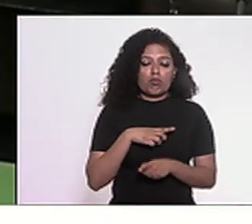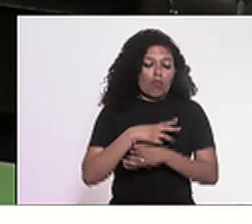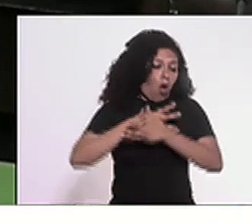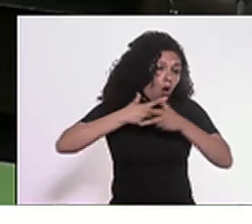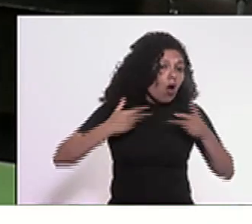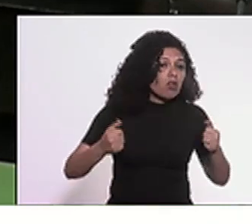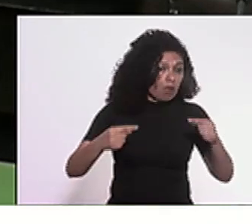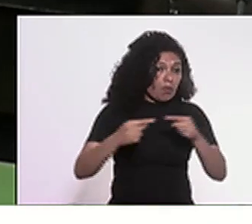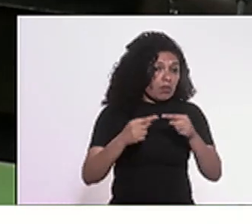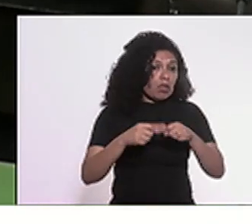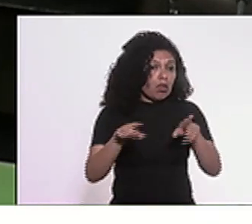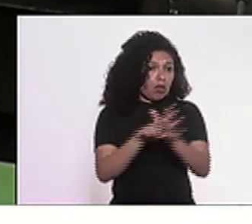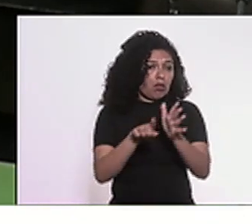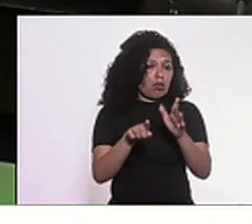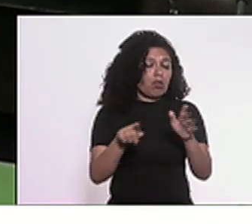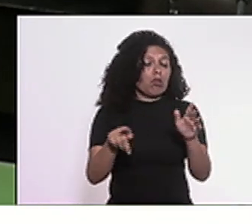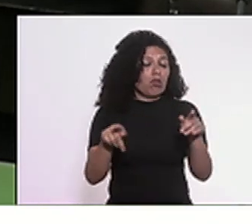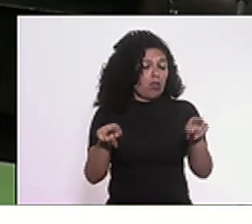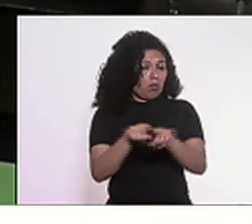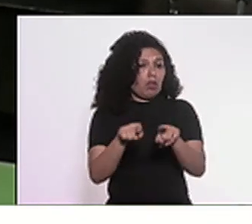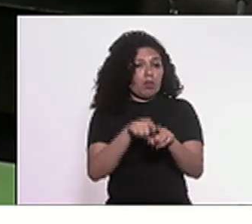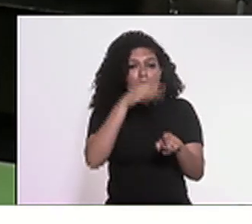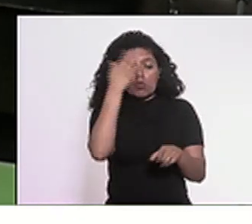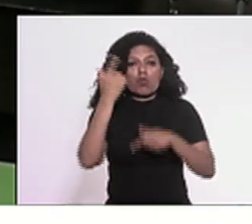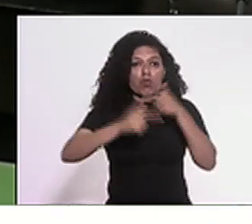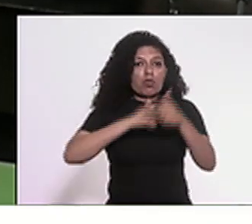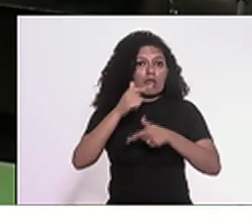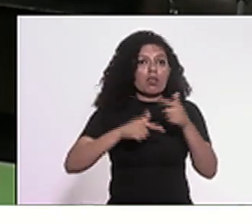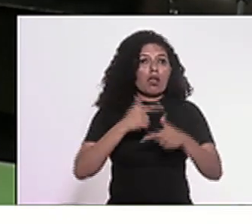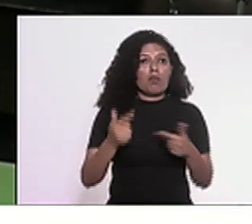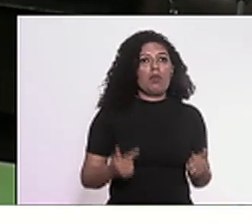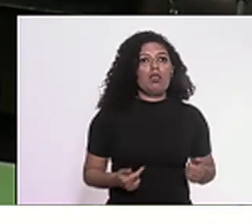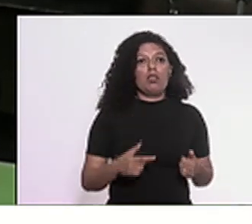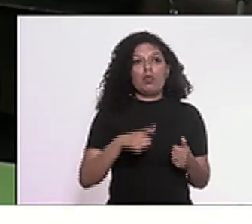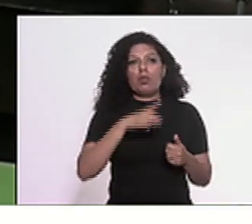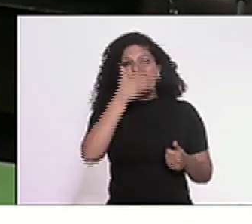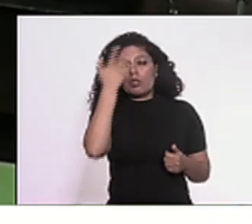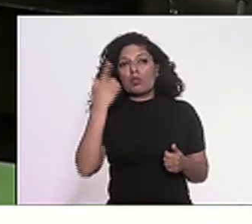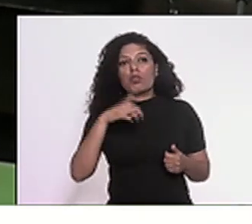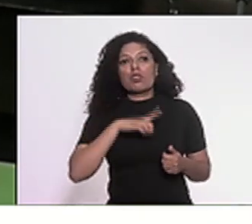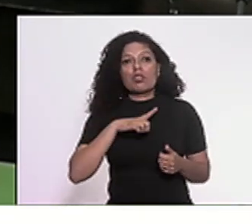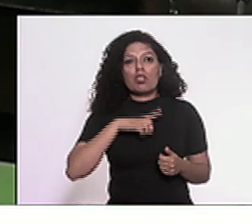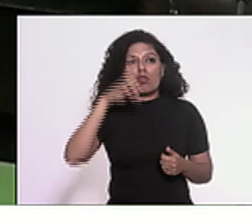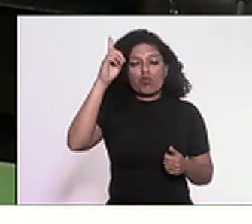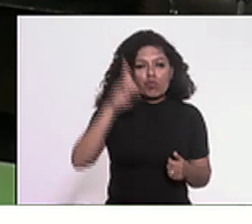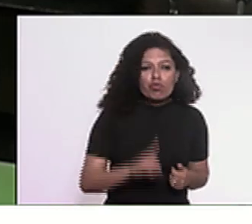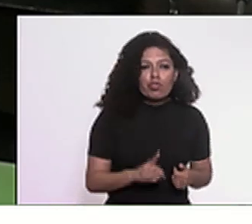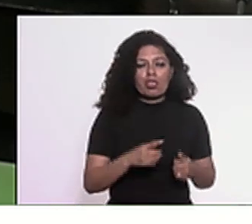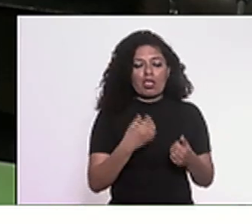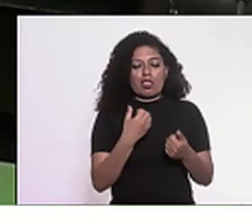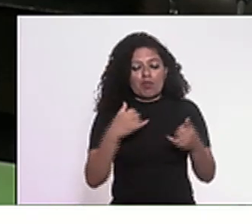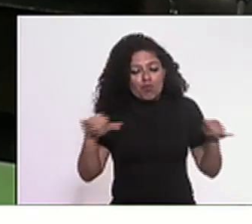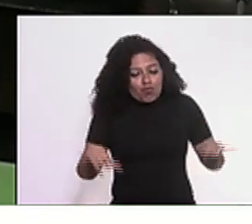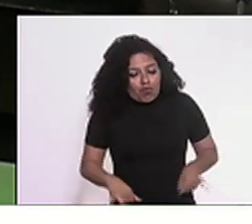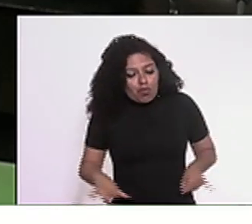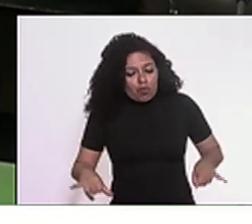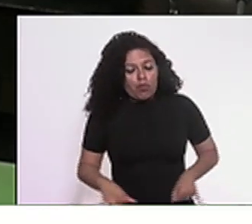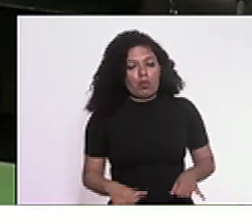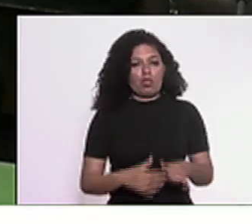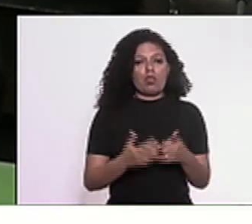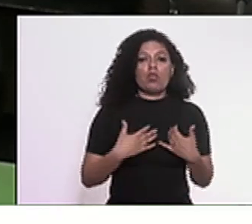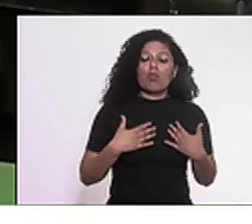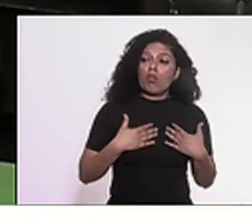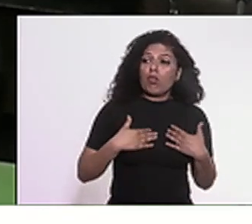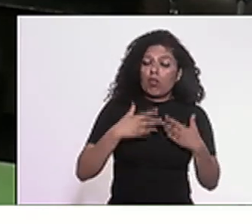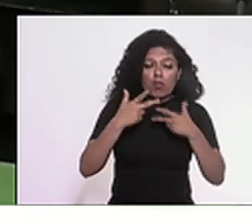e de todos aqueles que tenham os seus direitos ameaçados ou violados. Eu proponho, já